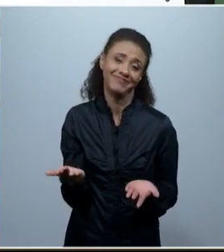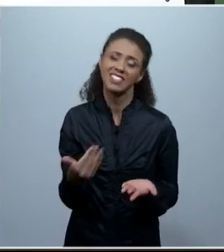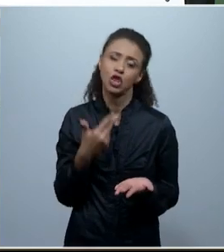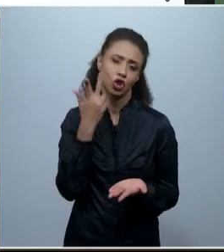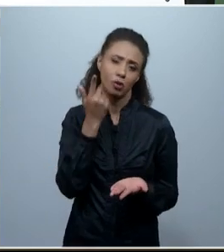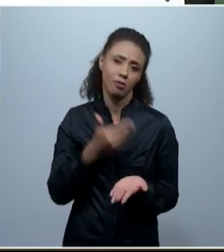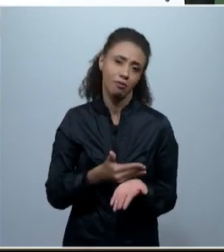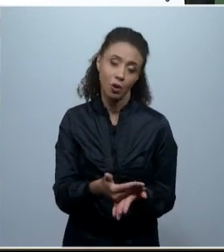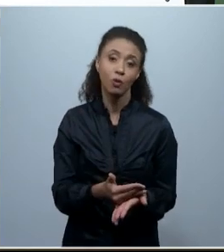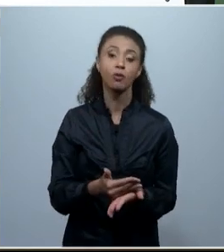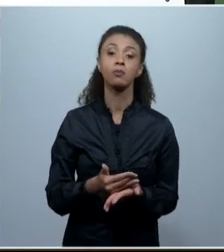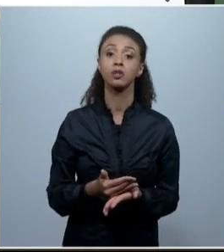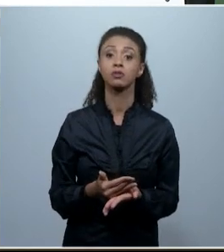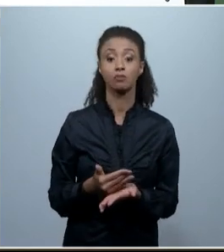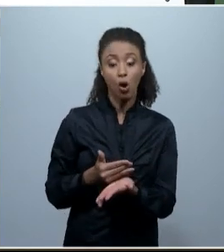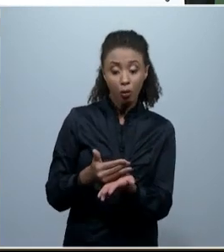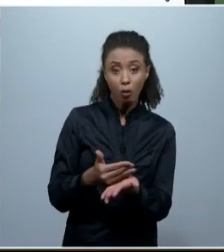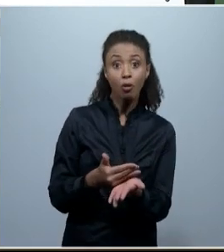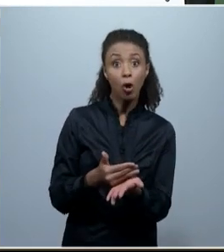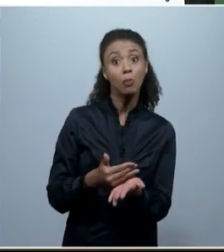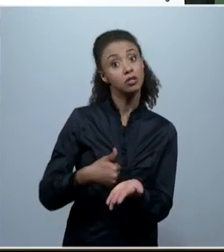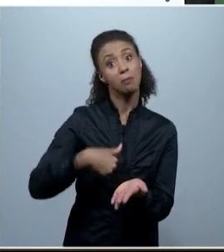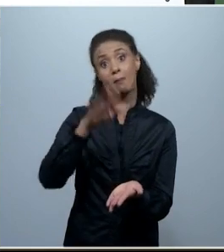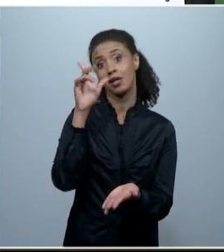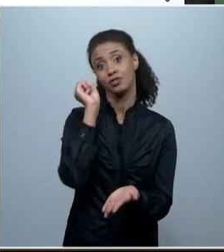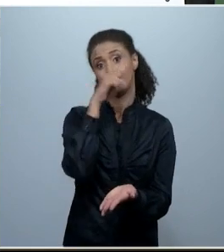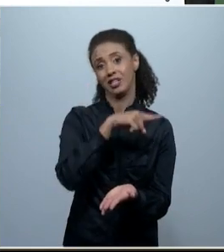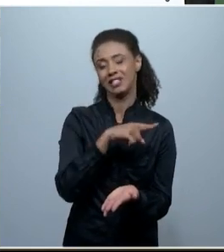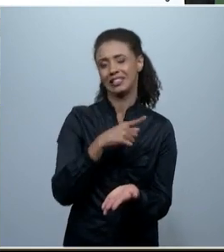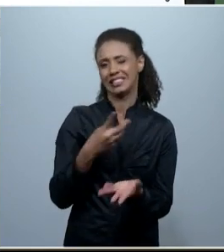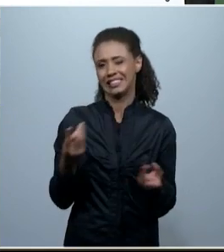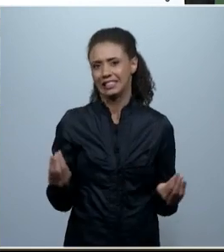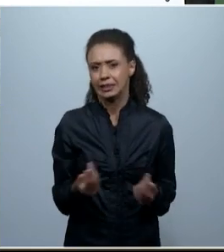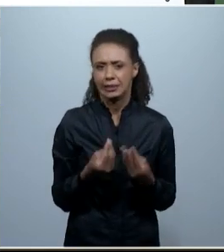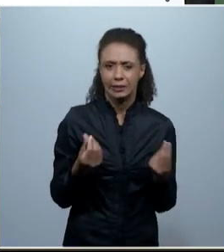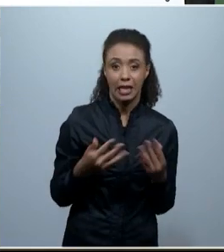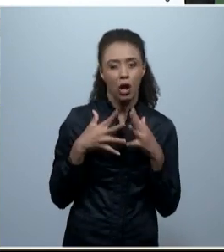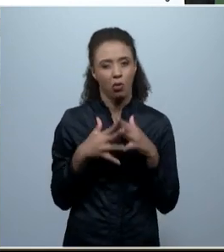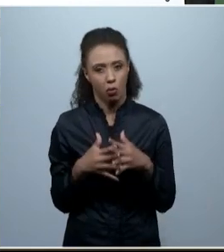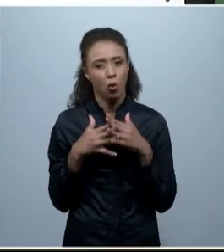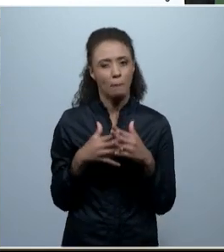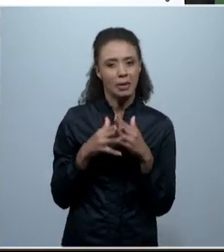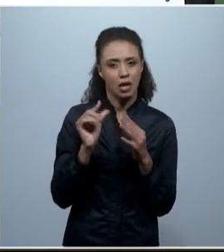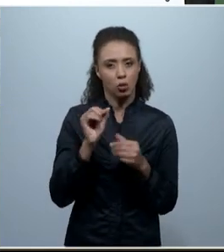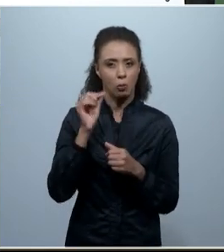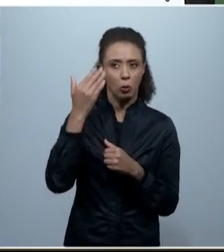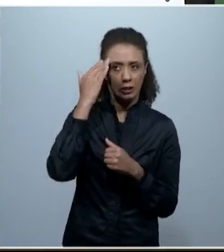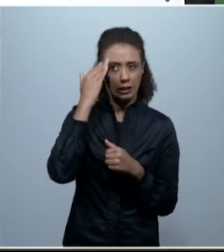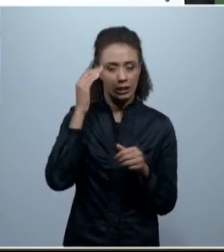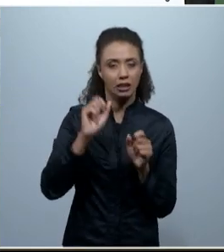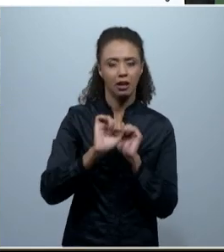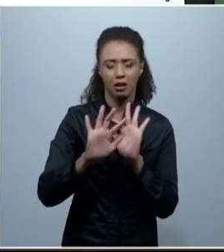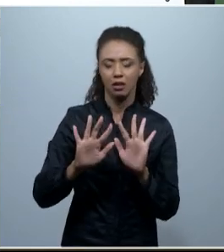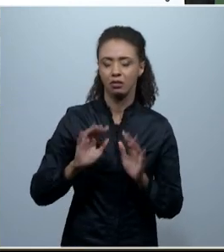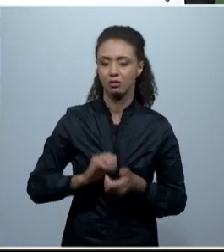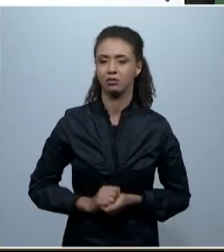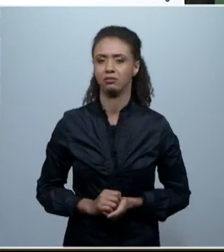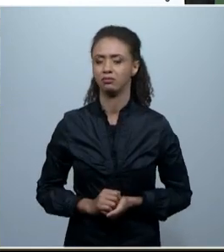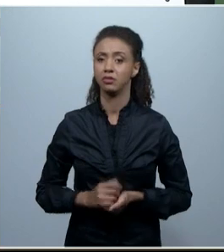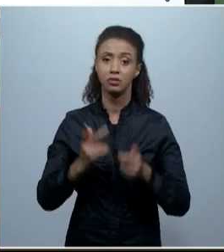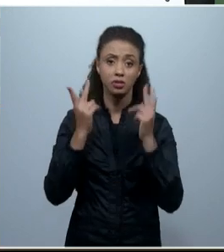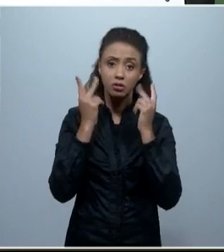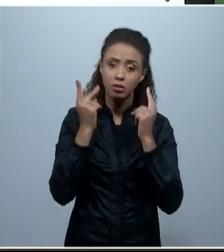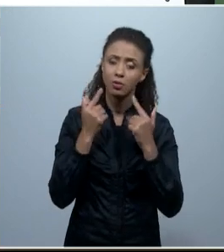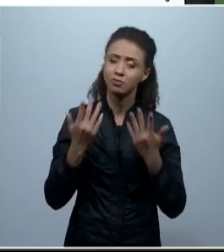dele é também a parte mais difícil é a parte mais mais complicada de assimilar então né